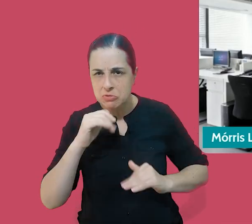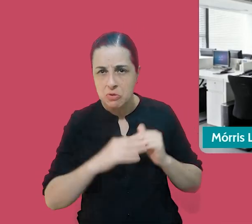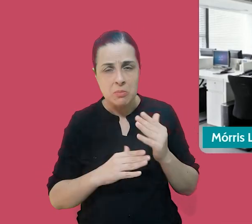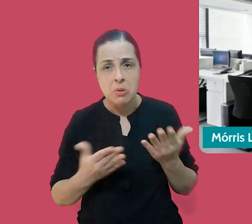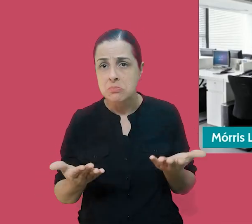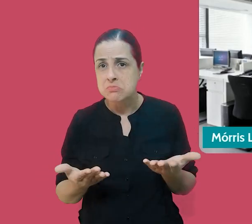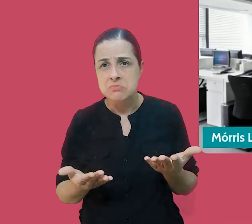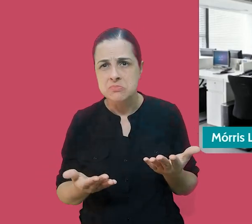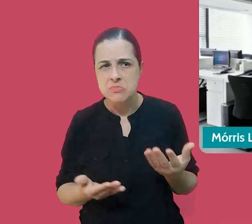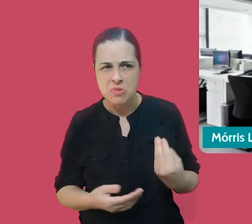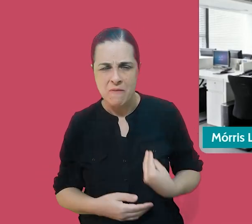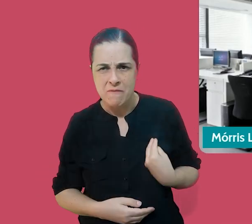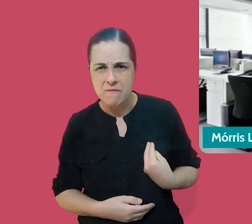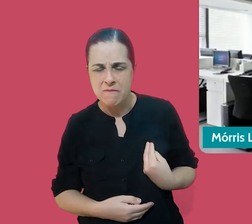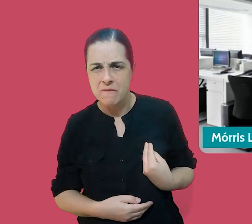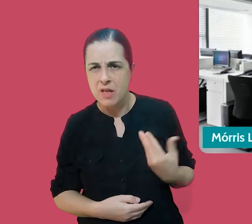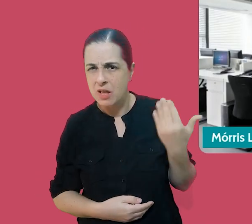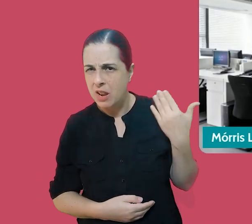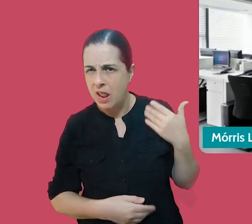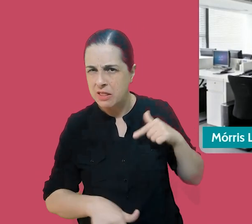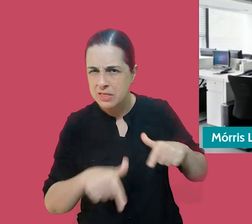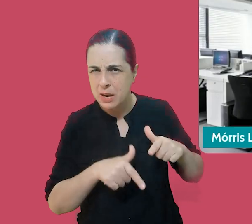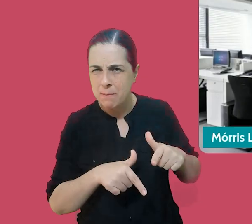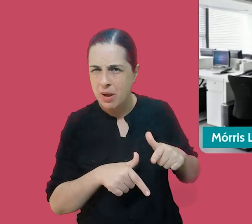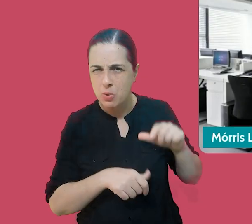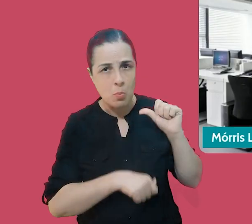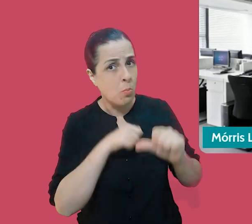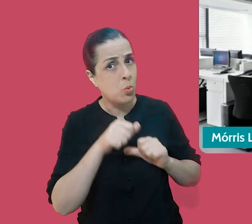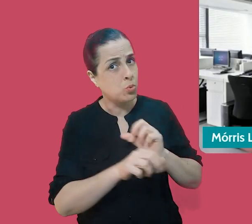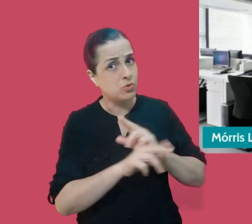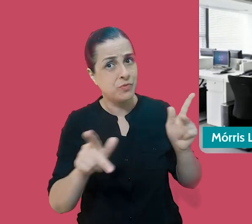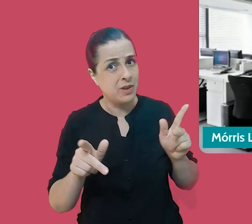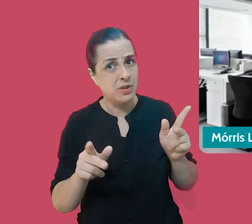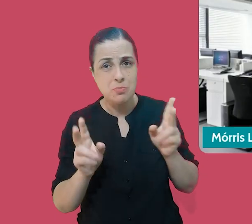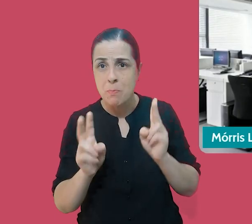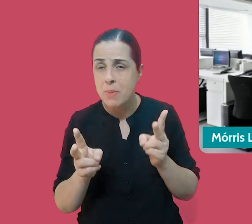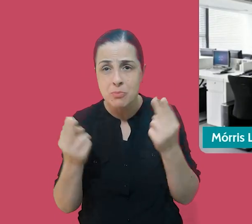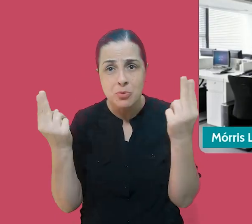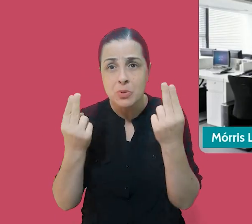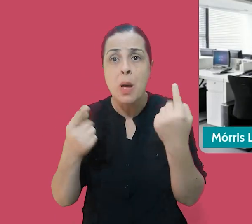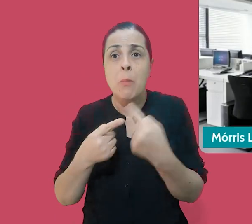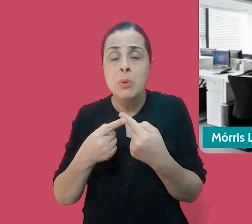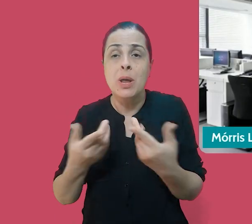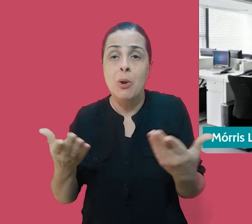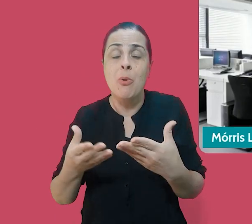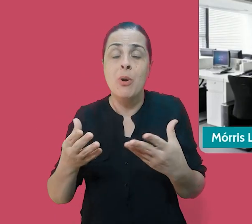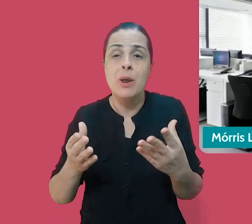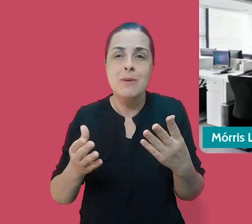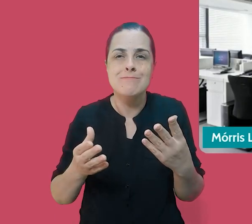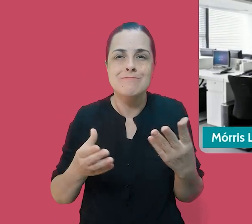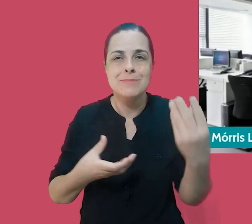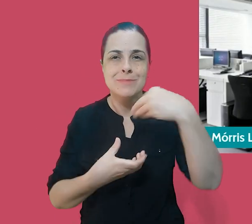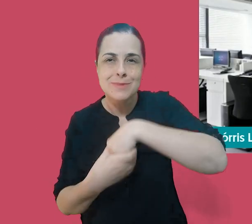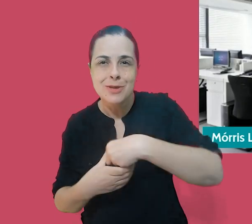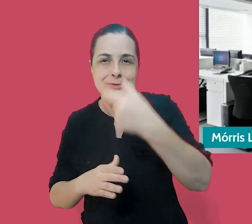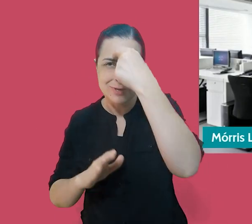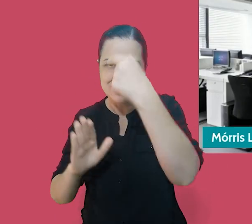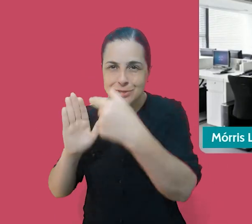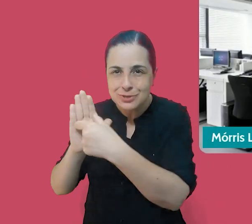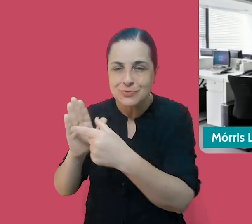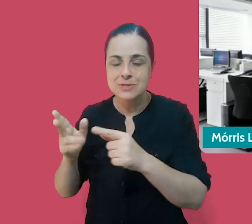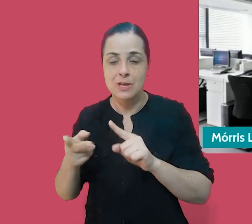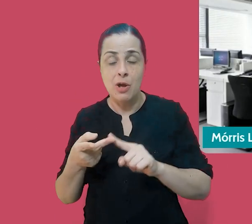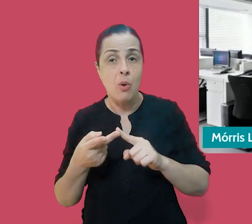de ser feita daquela forma, se já não deixou, porque realmente não só a inteligência artificial, mas a tecnologia, ela já está mudando as coisas há muito